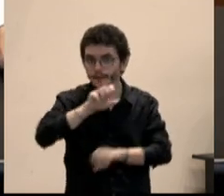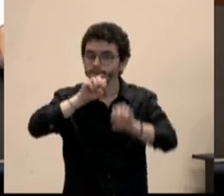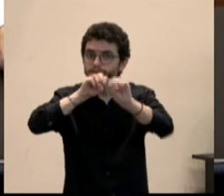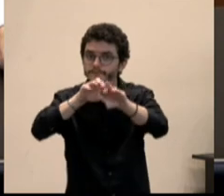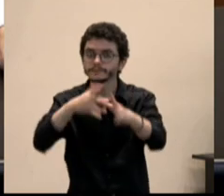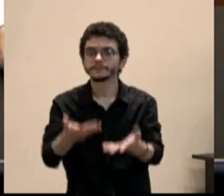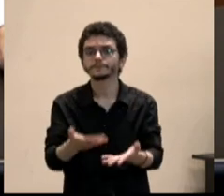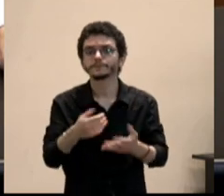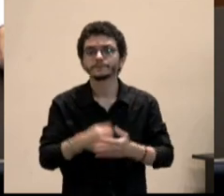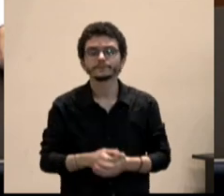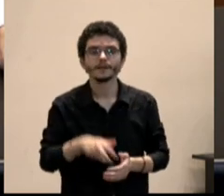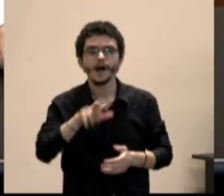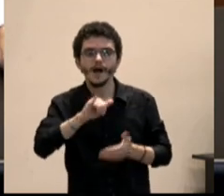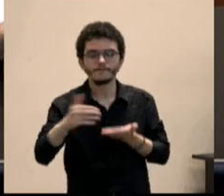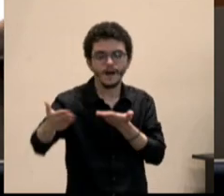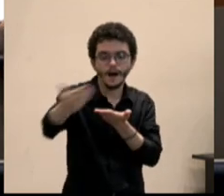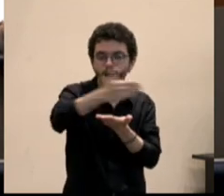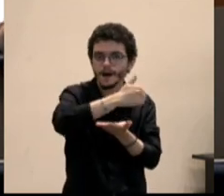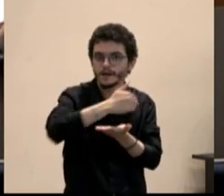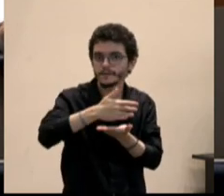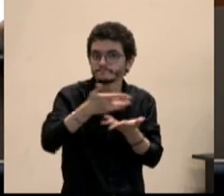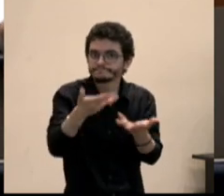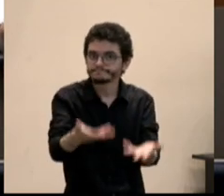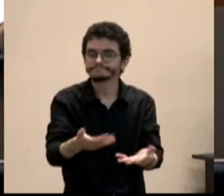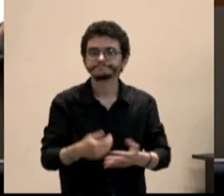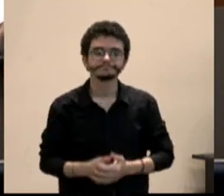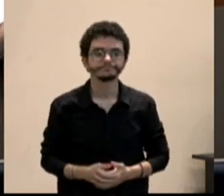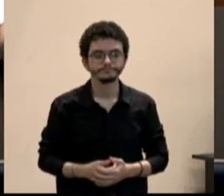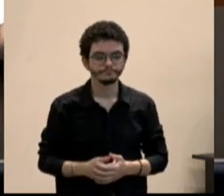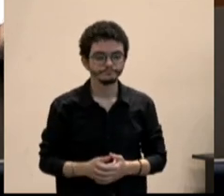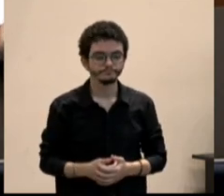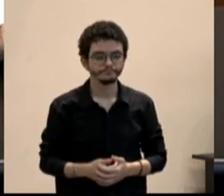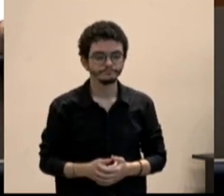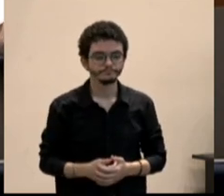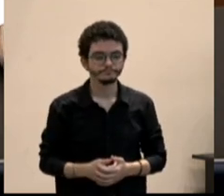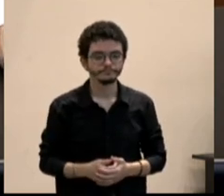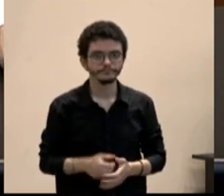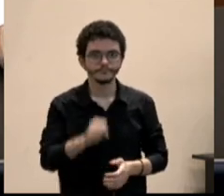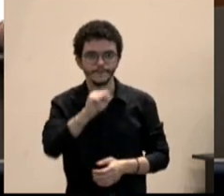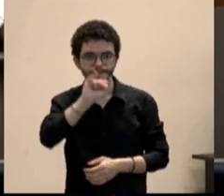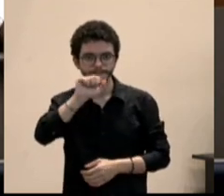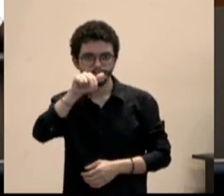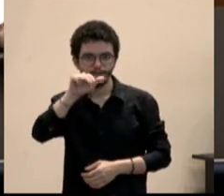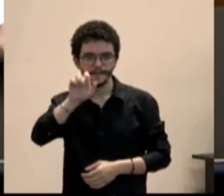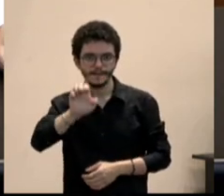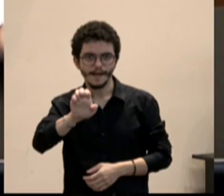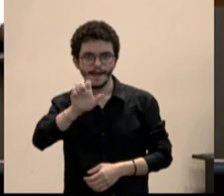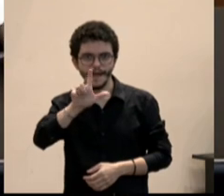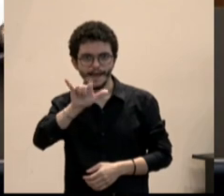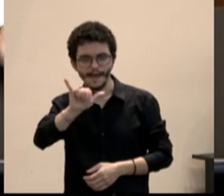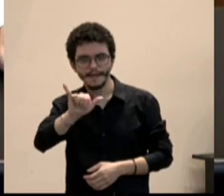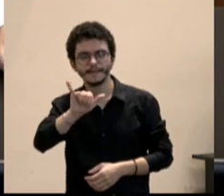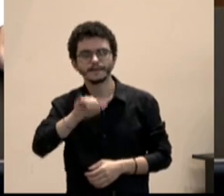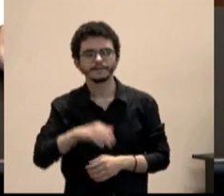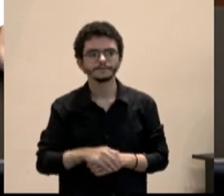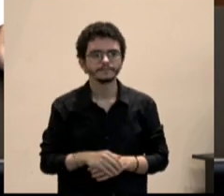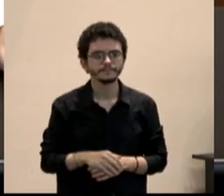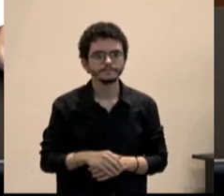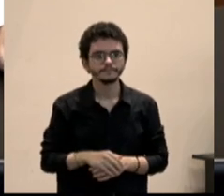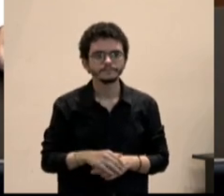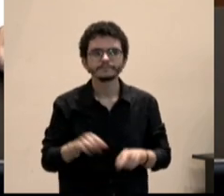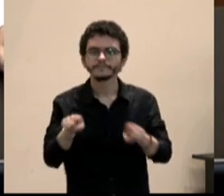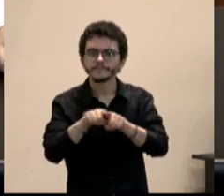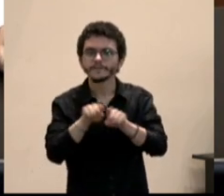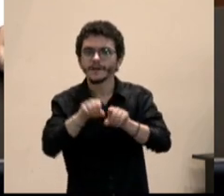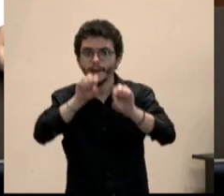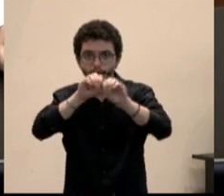que abarcaria, portanto, o SINAEB, né, o EPT também, que é uma educação